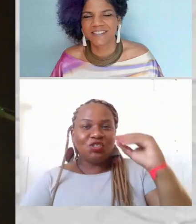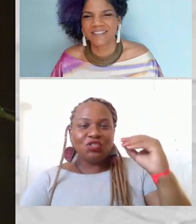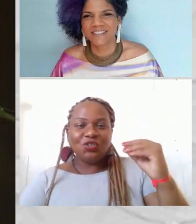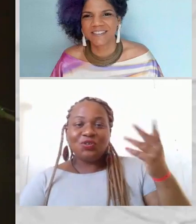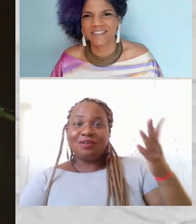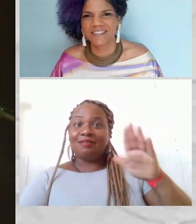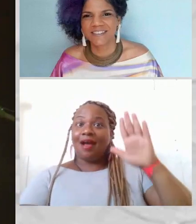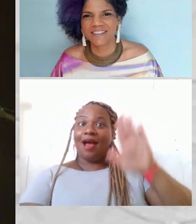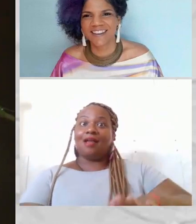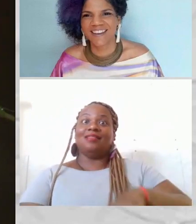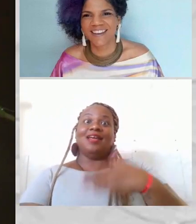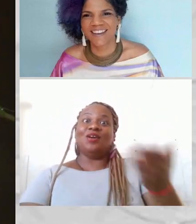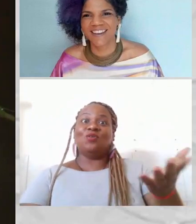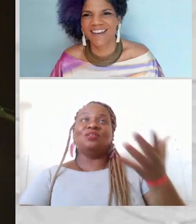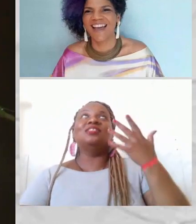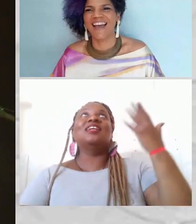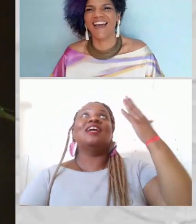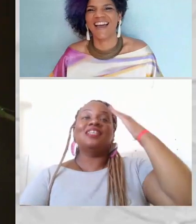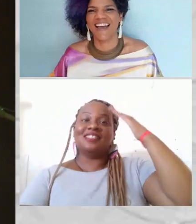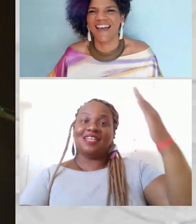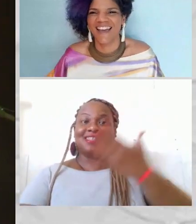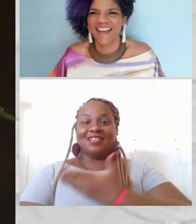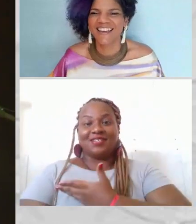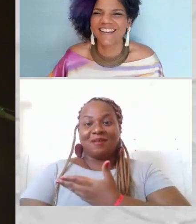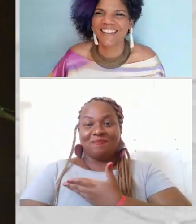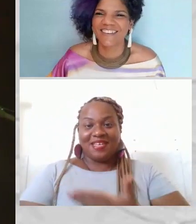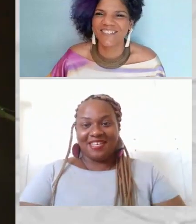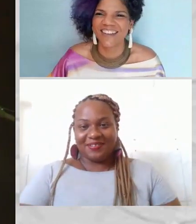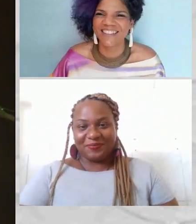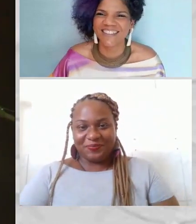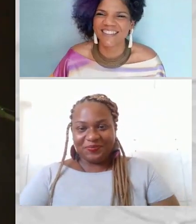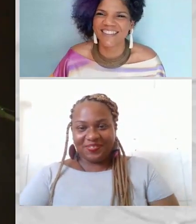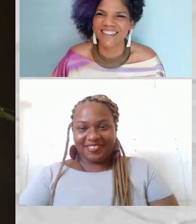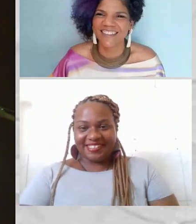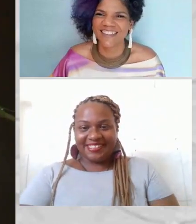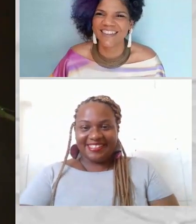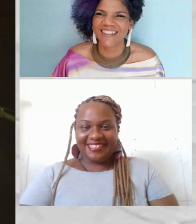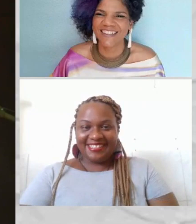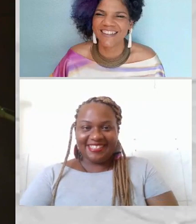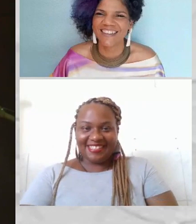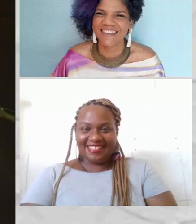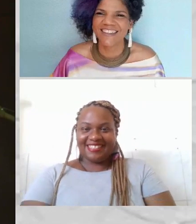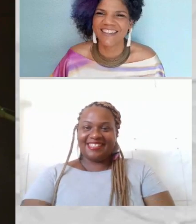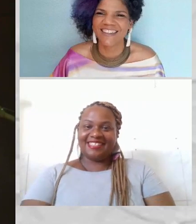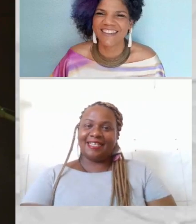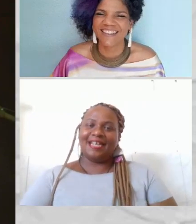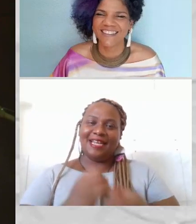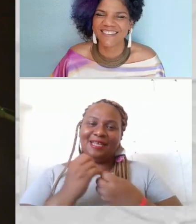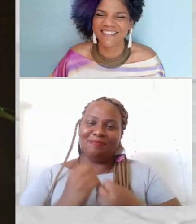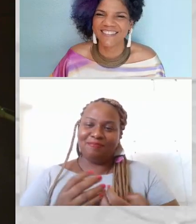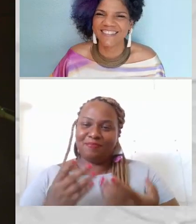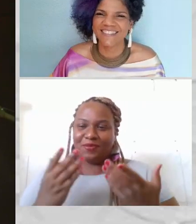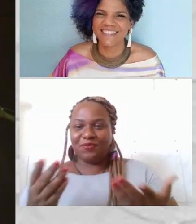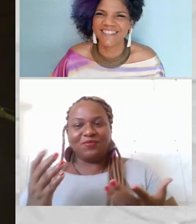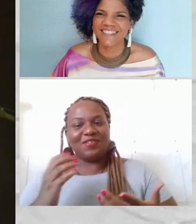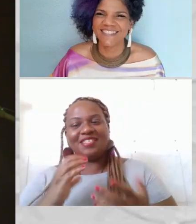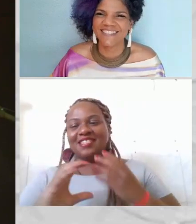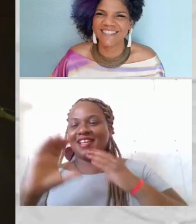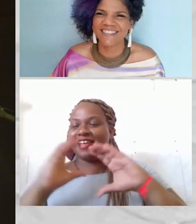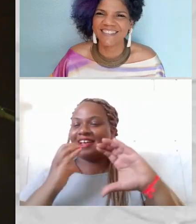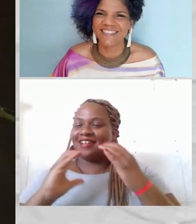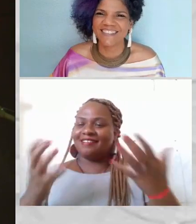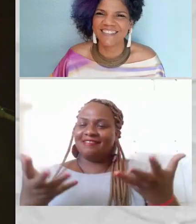até hoje, graças a Deus e aos amigos. Você vê, Ju. Que bom, Juliana é uma grande cantora,